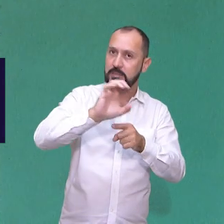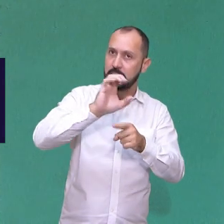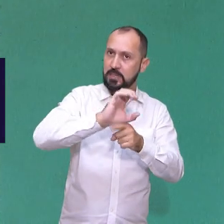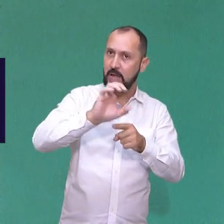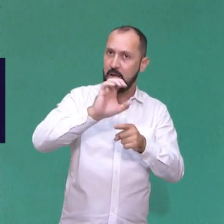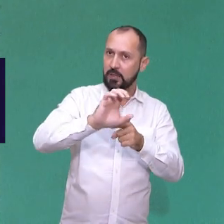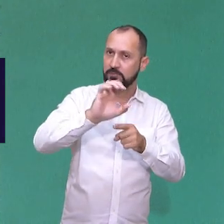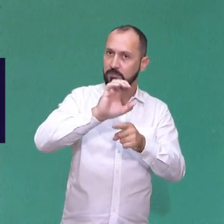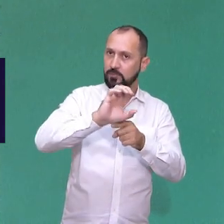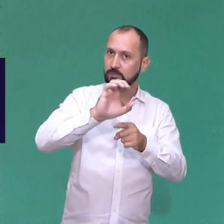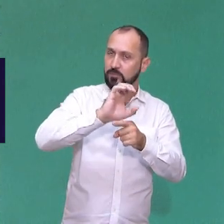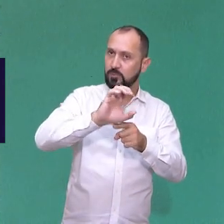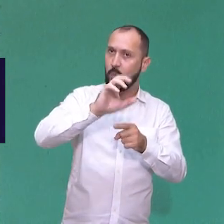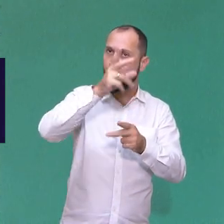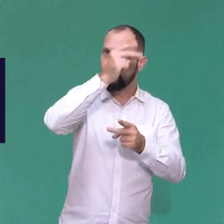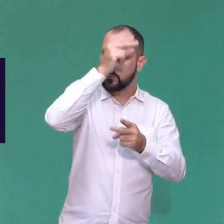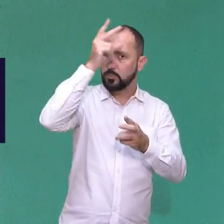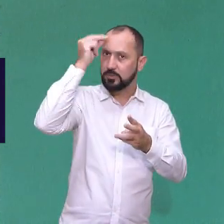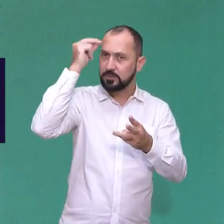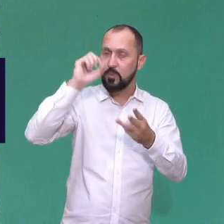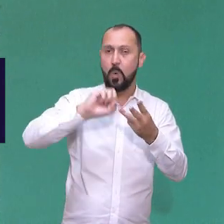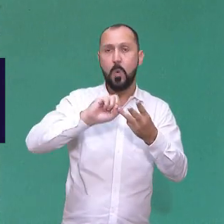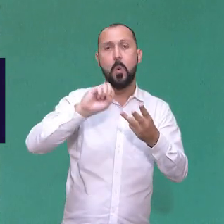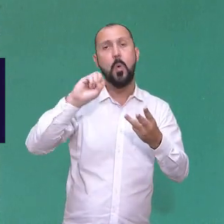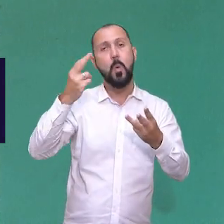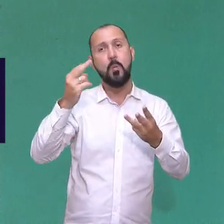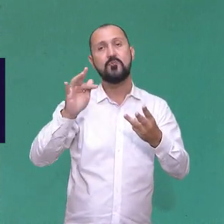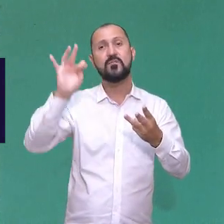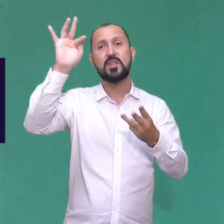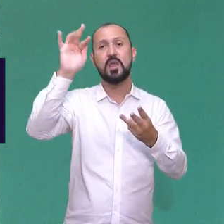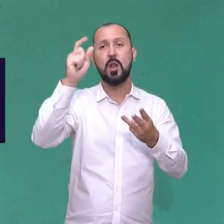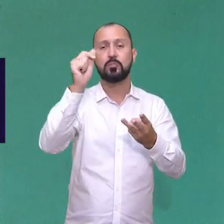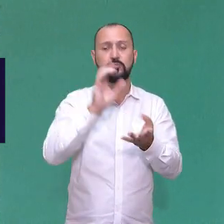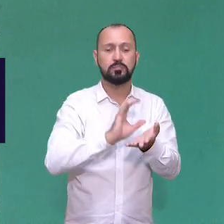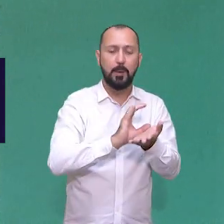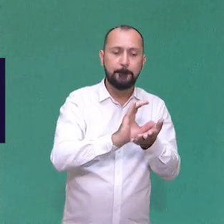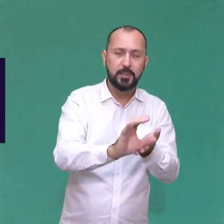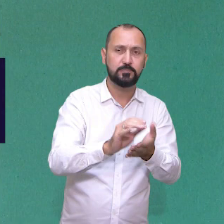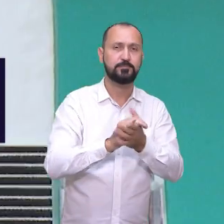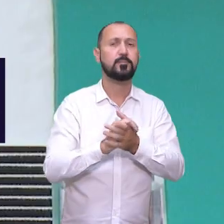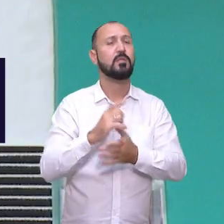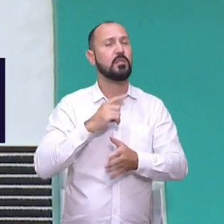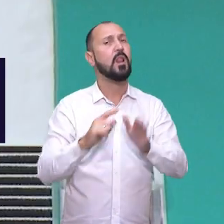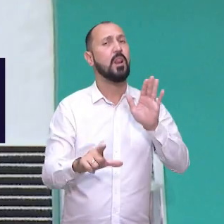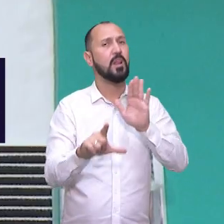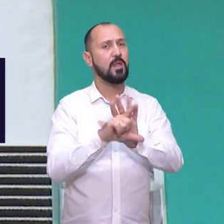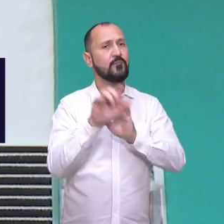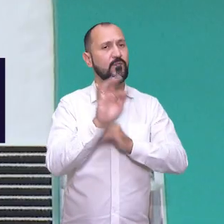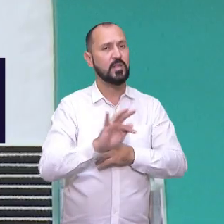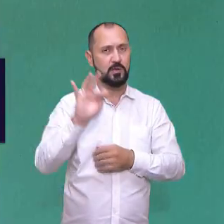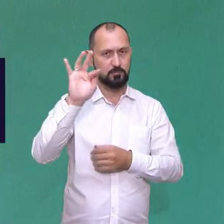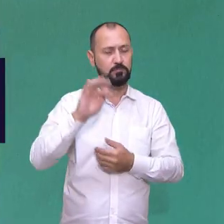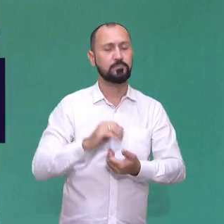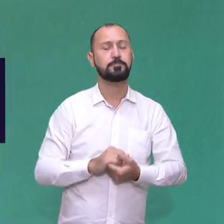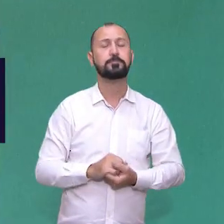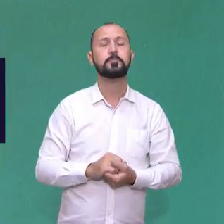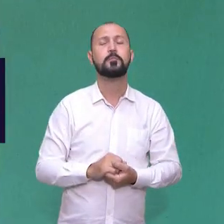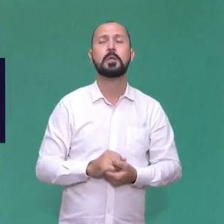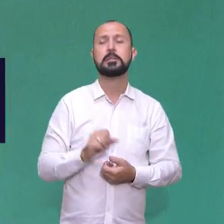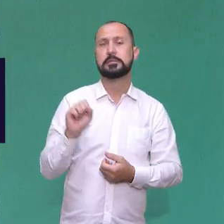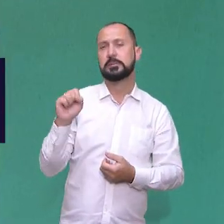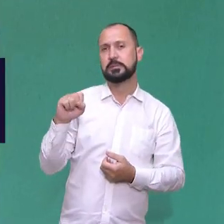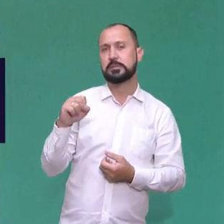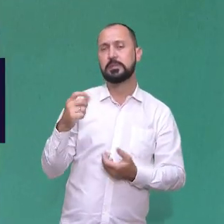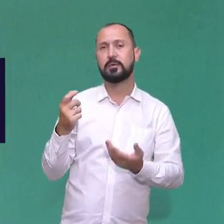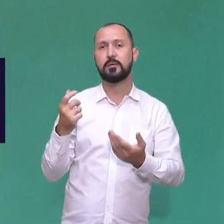que é o valor que o Estado, o município ou a União estão investindo naquele evento. Então, na verdade, existe